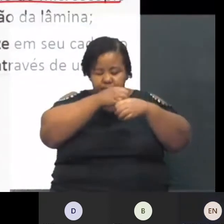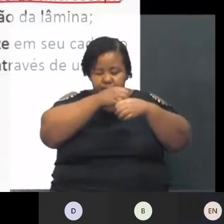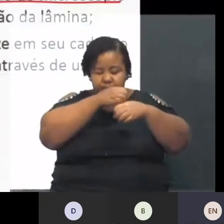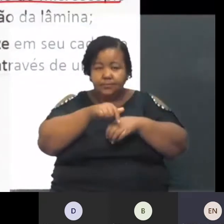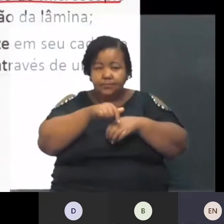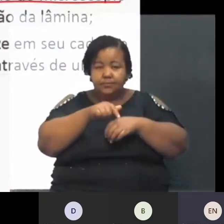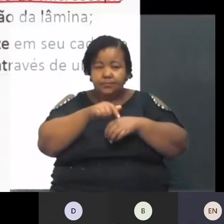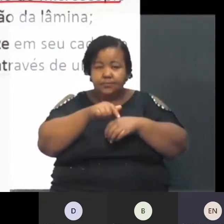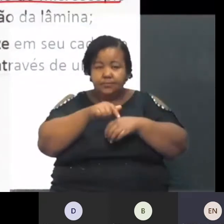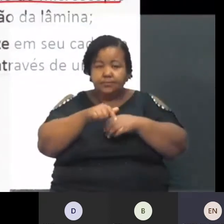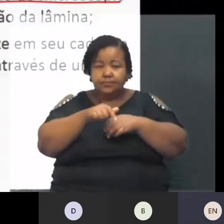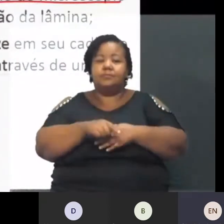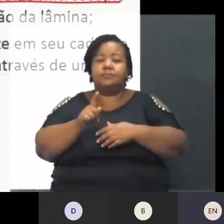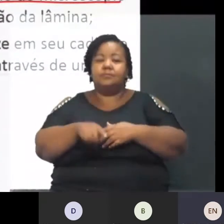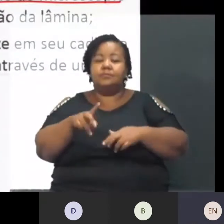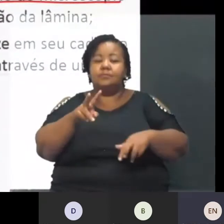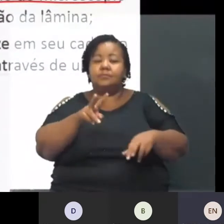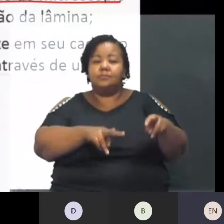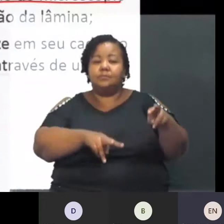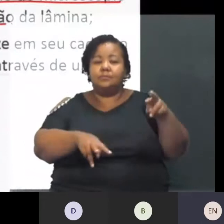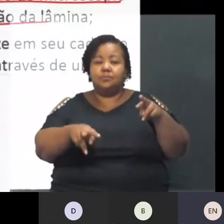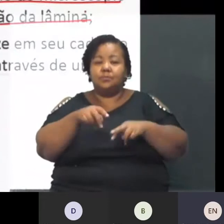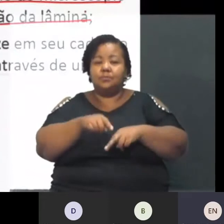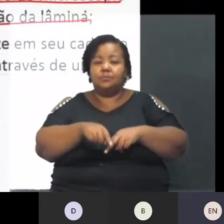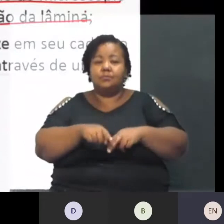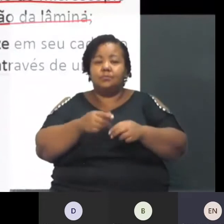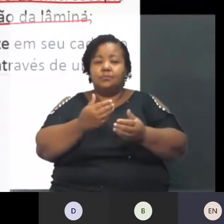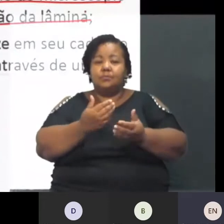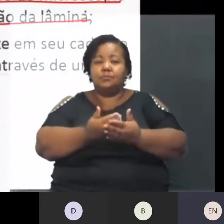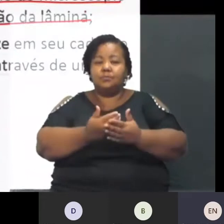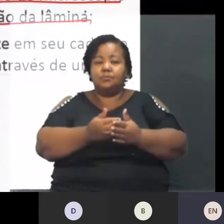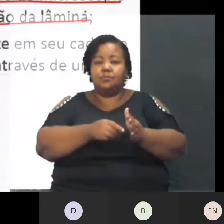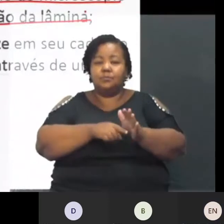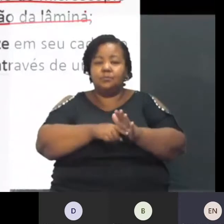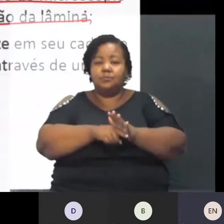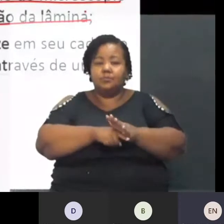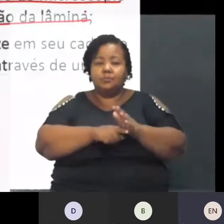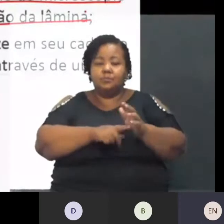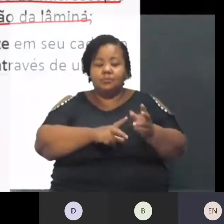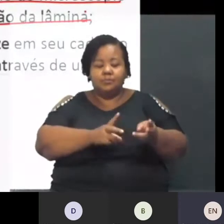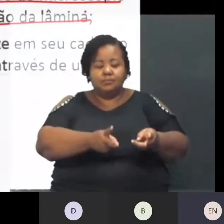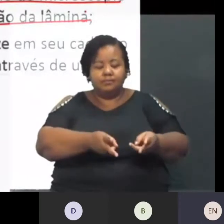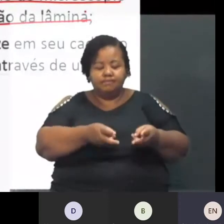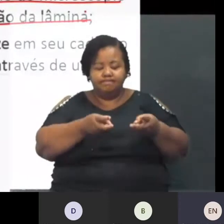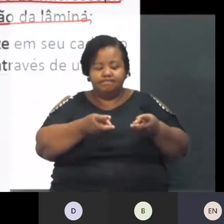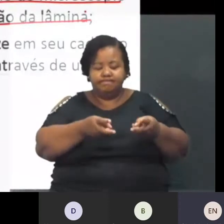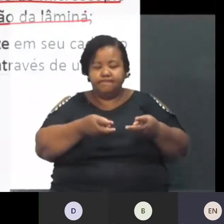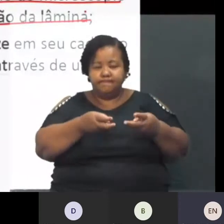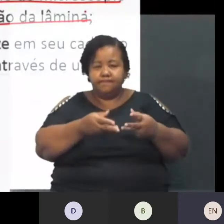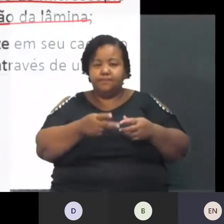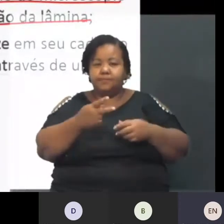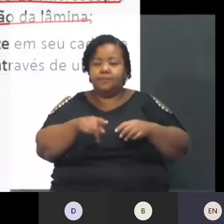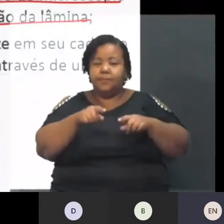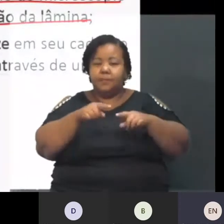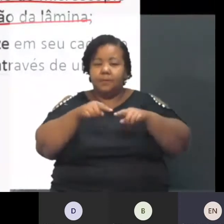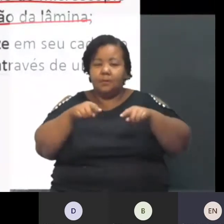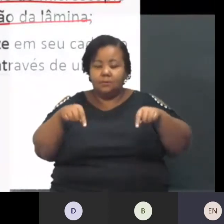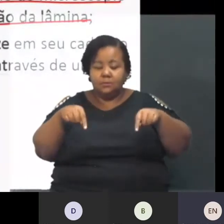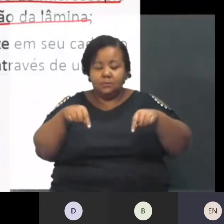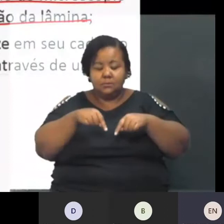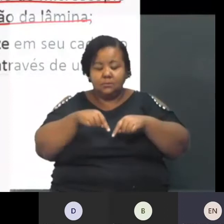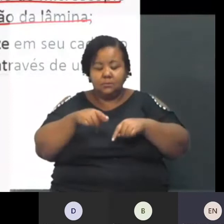através dele você visualizará e explorará a lâmina. Nessa lâmina,